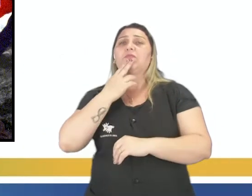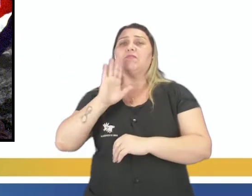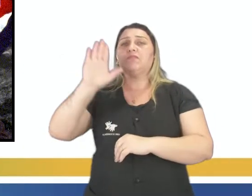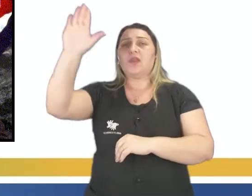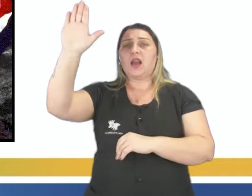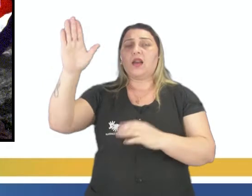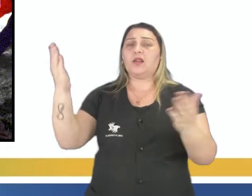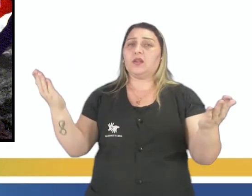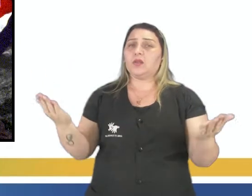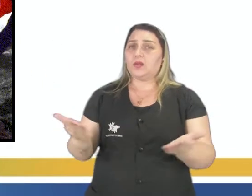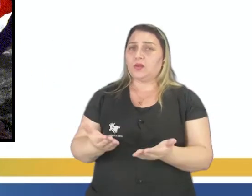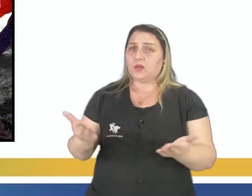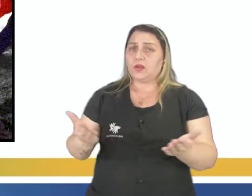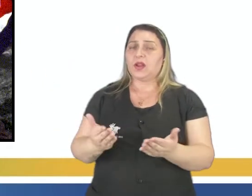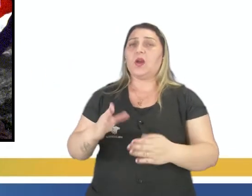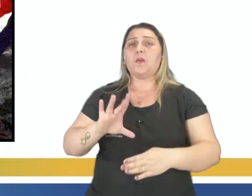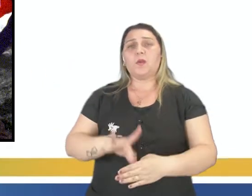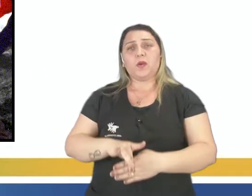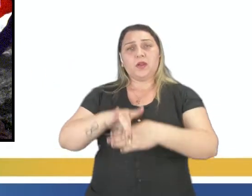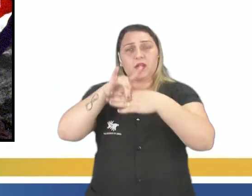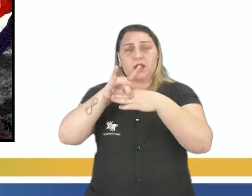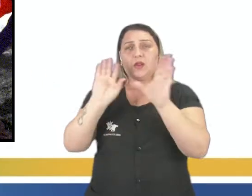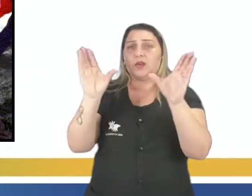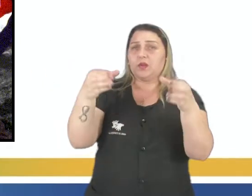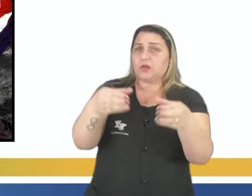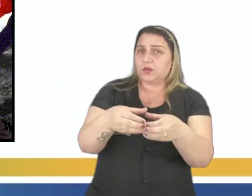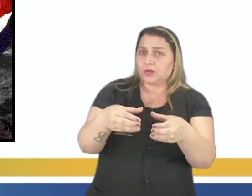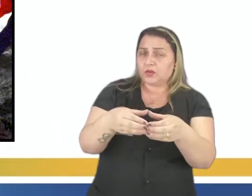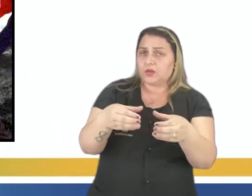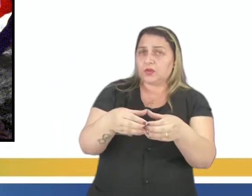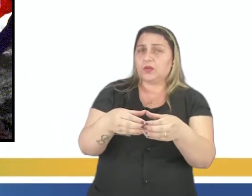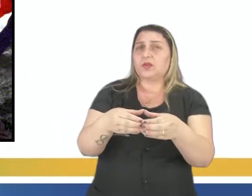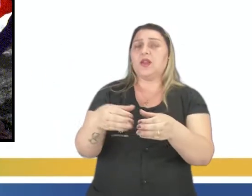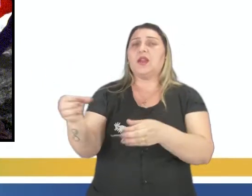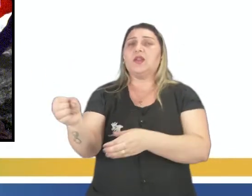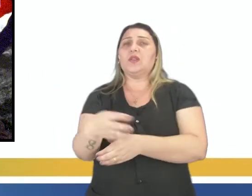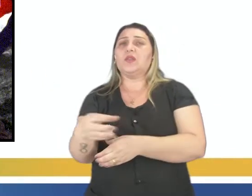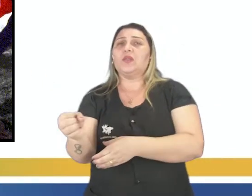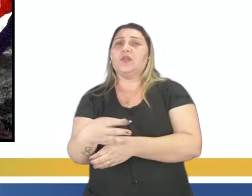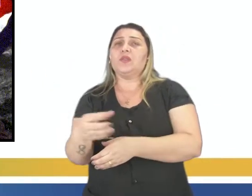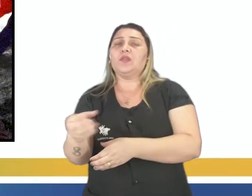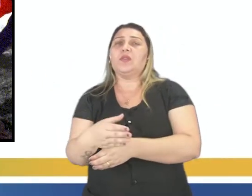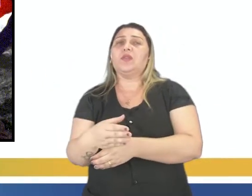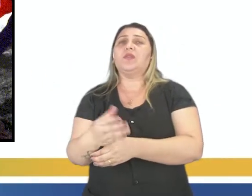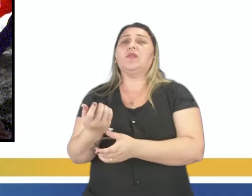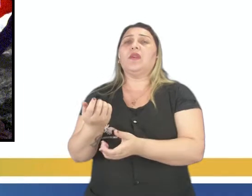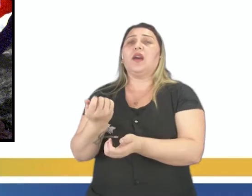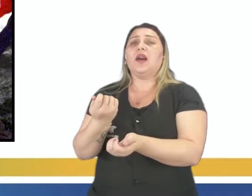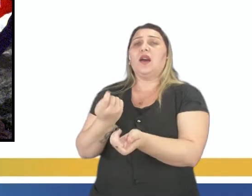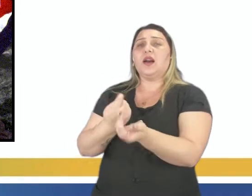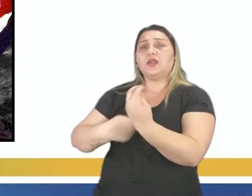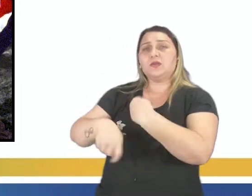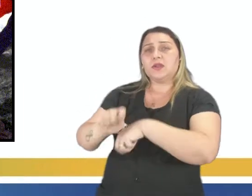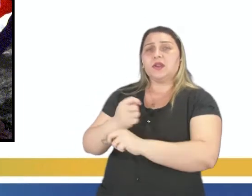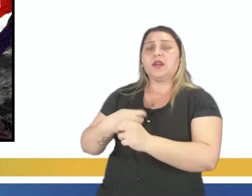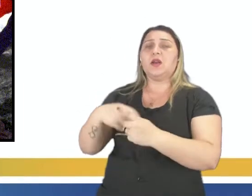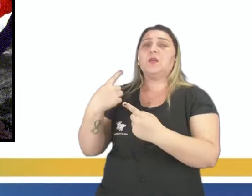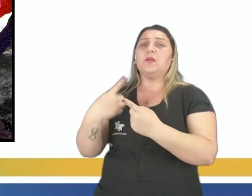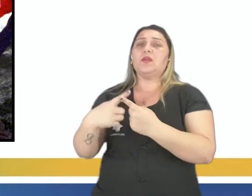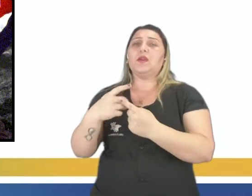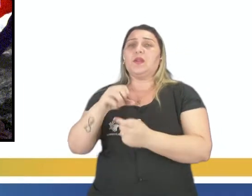se estabelece aí como líder dessa nova administração, porque eu não vou